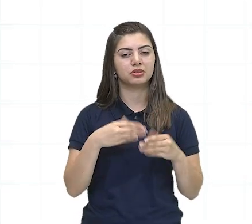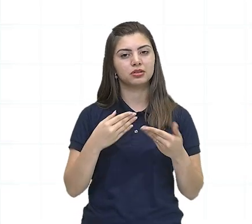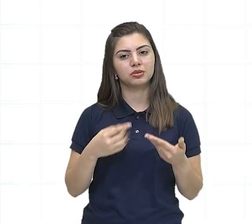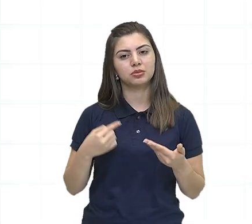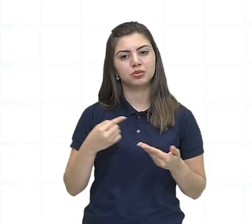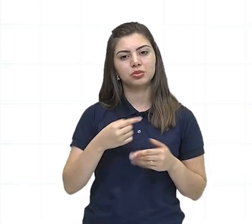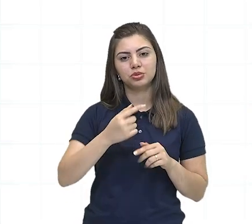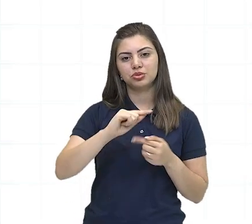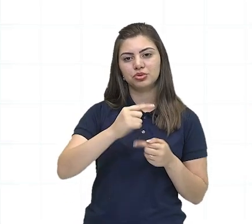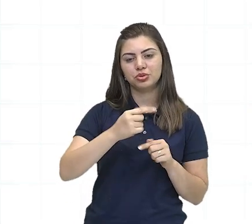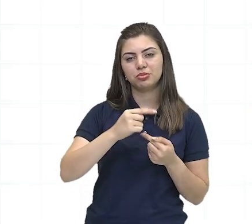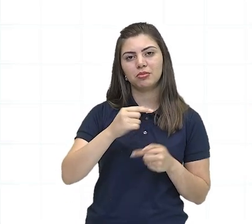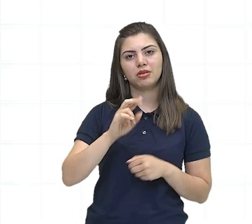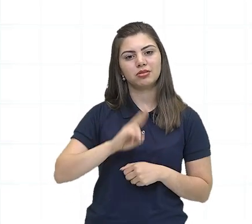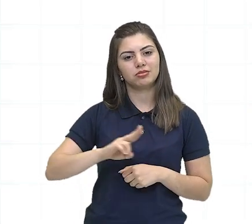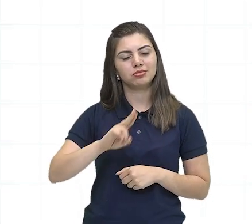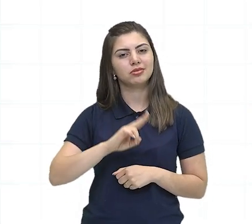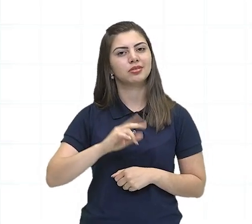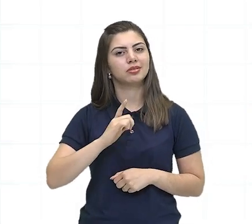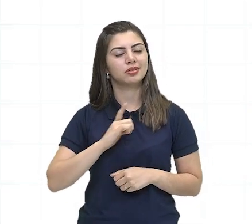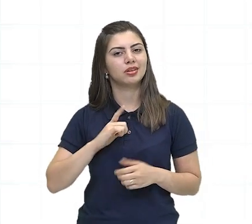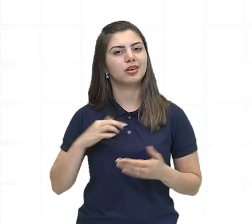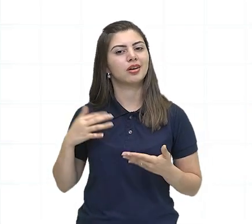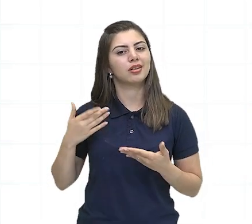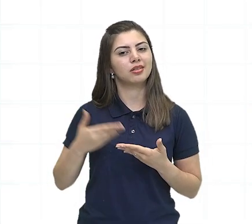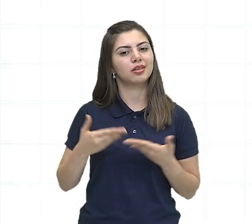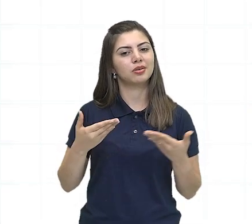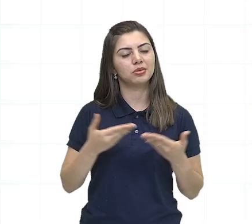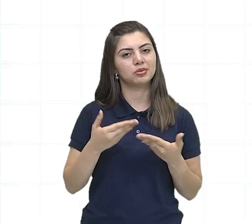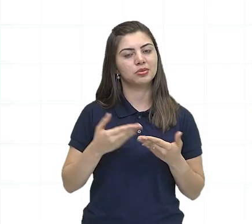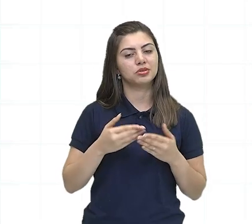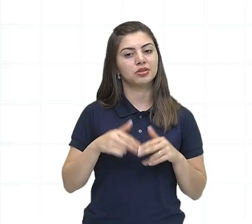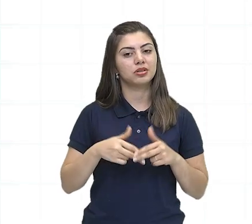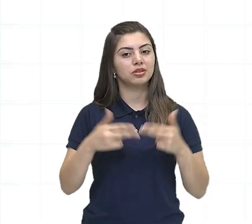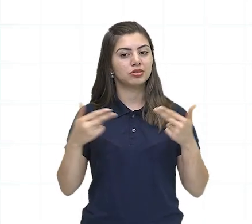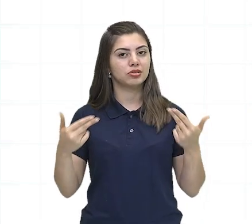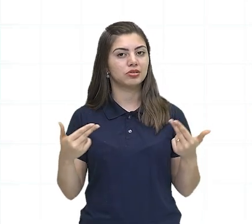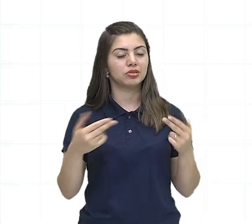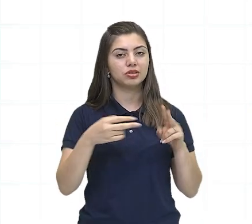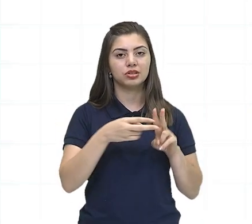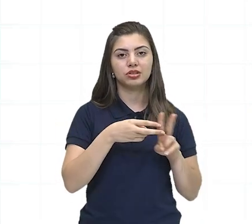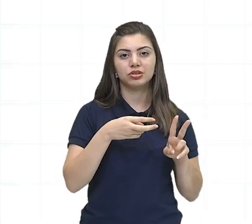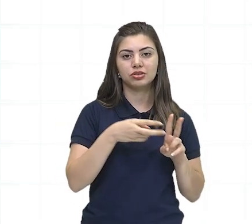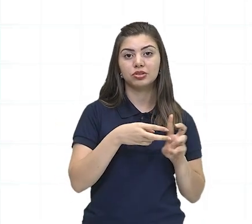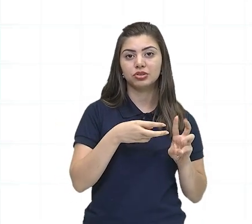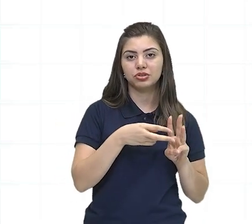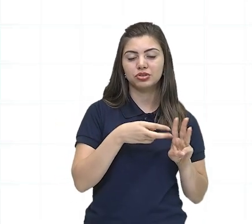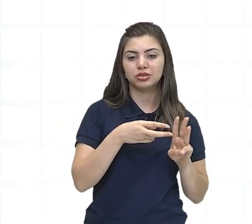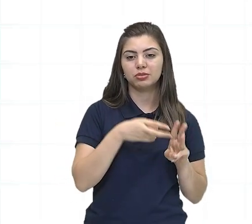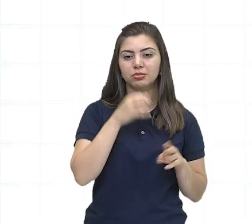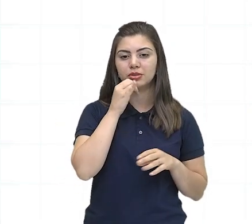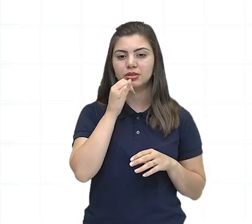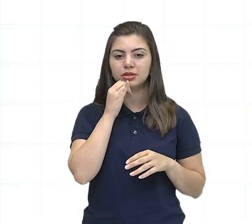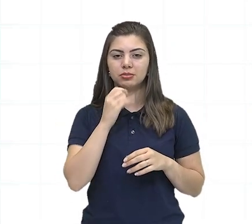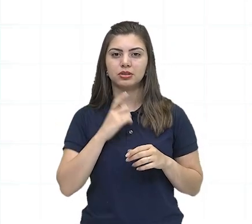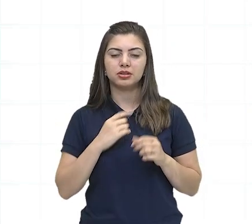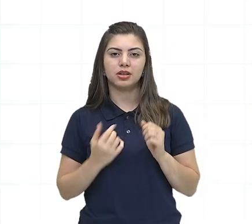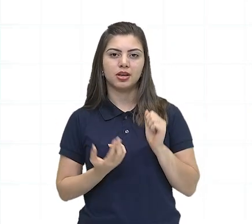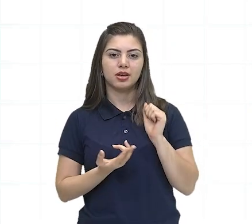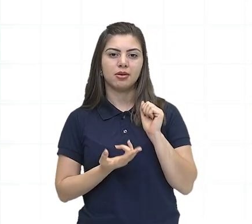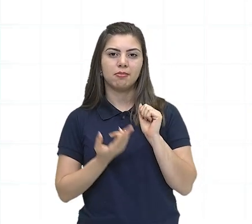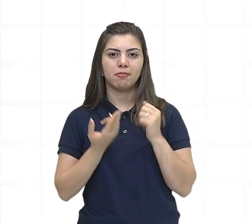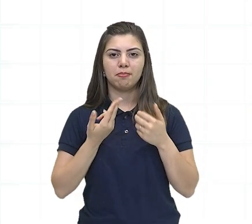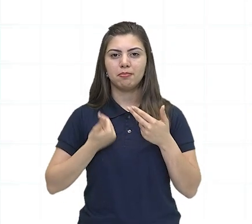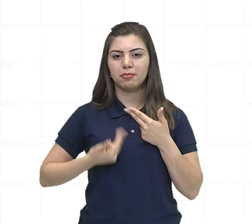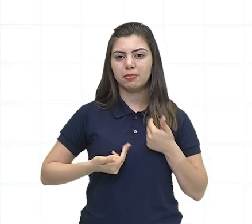por uma série de etnias indígenas em suas pinturas corporais ou na decoração das cerâmicas